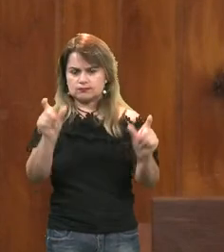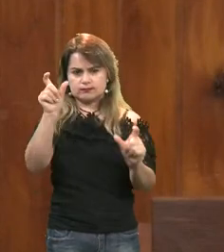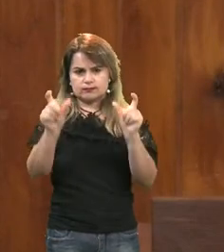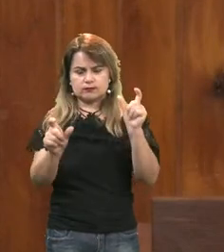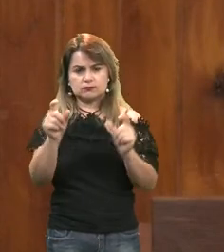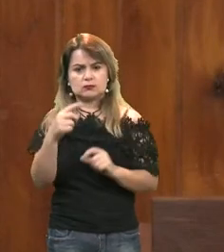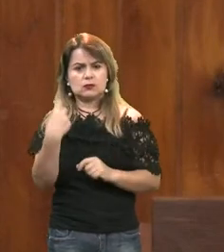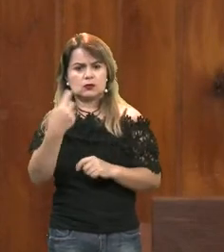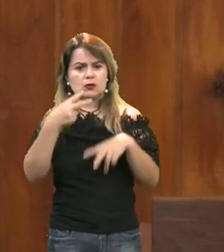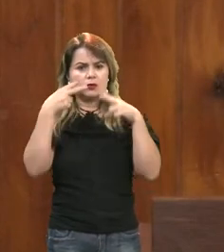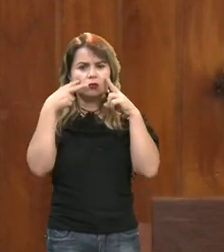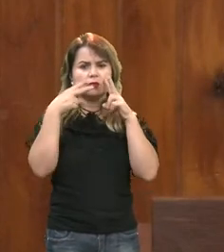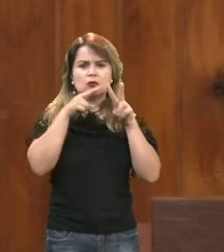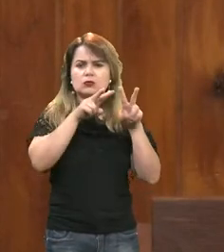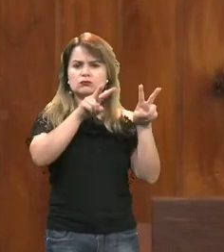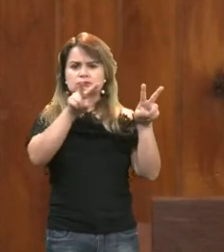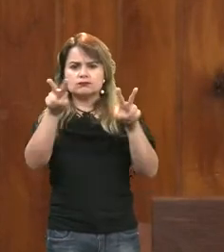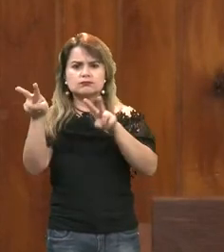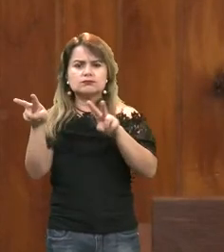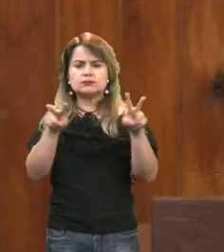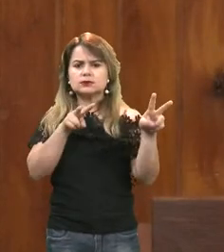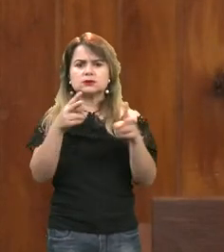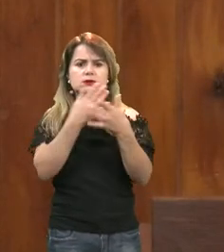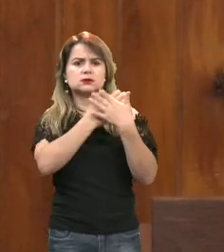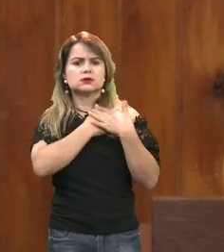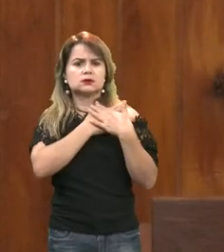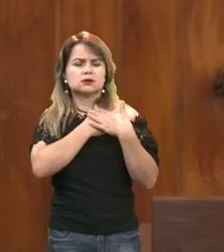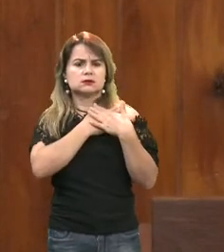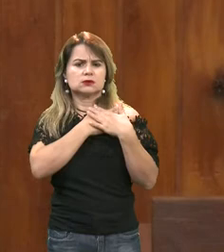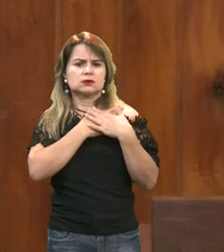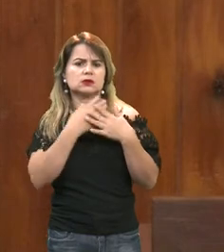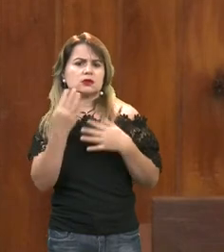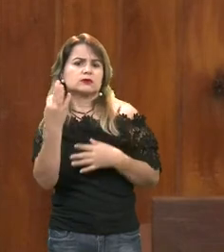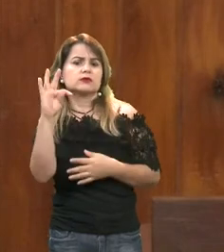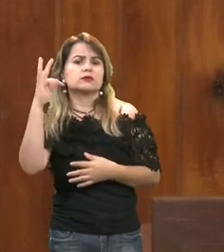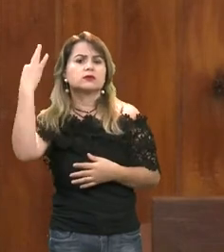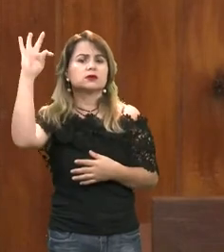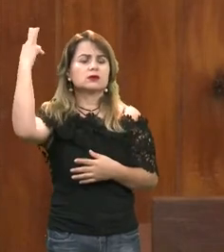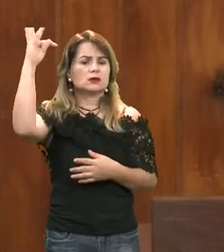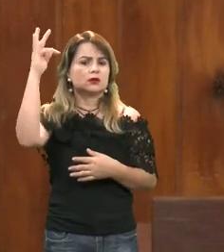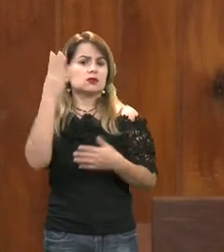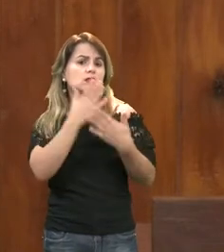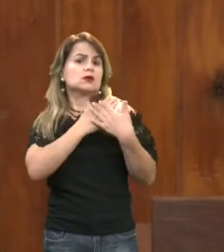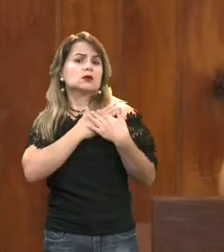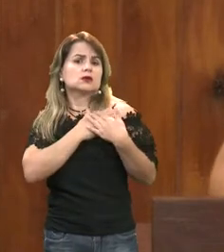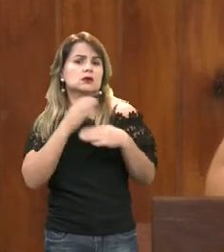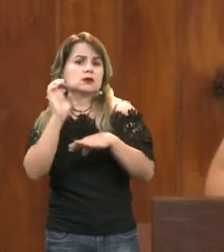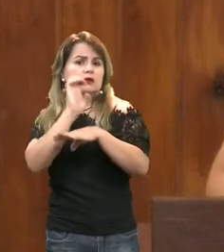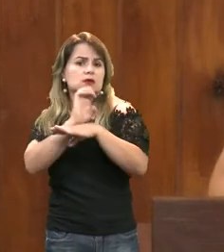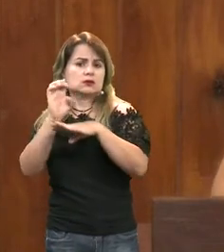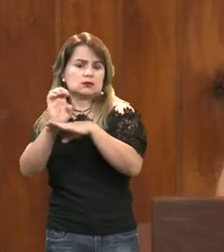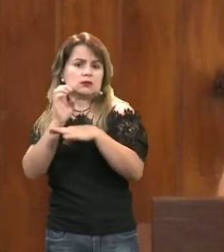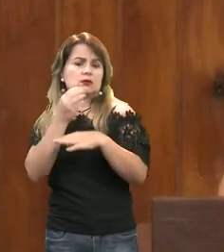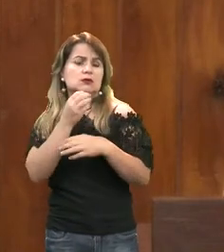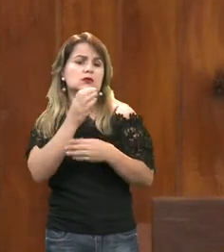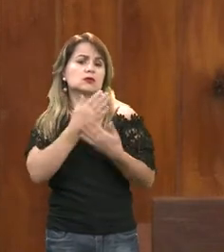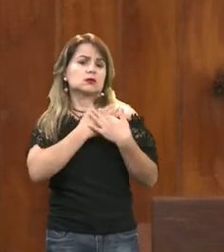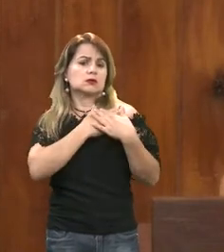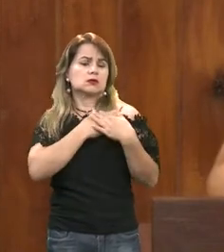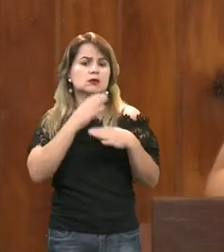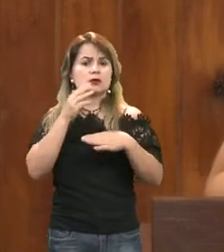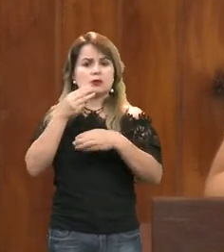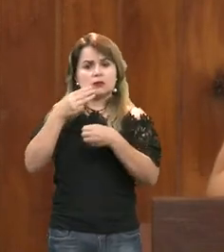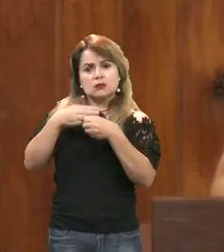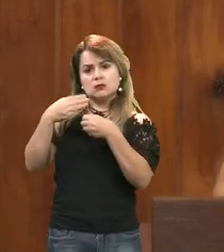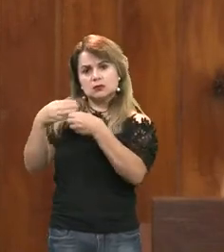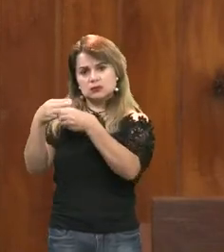âmbito, é uma responsabilidade federal, estadual e municipal. Por